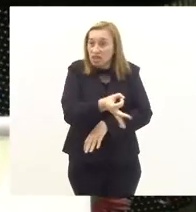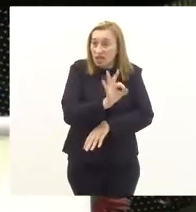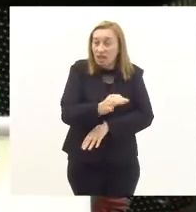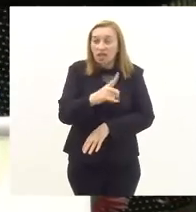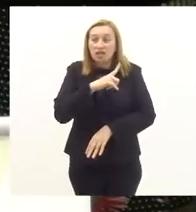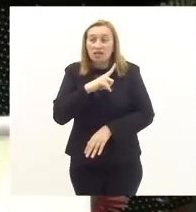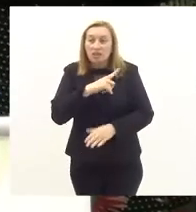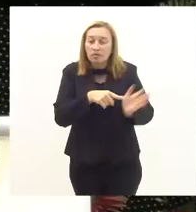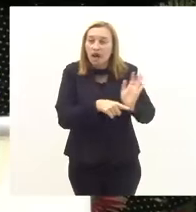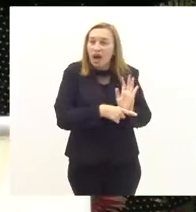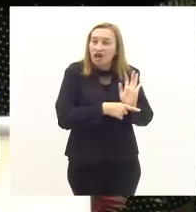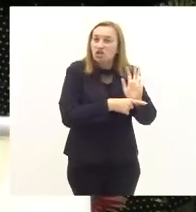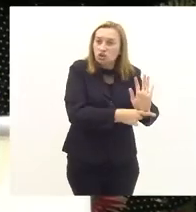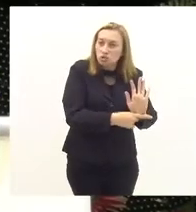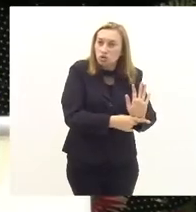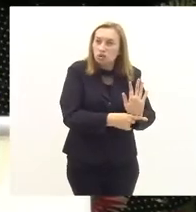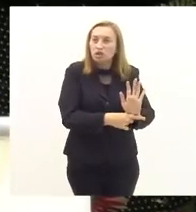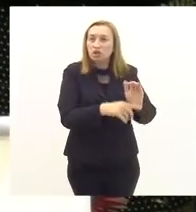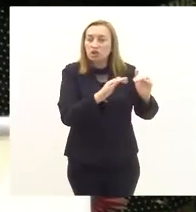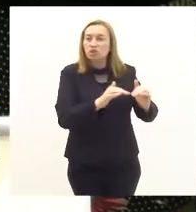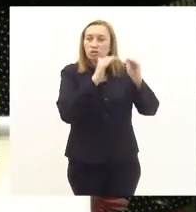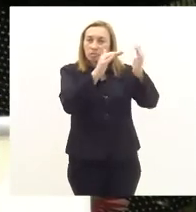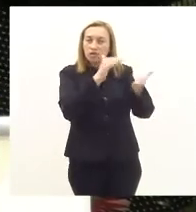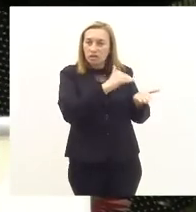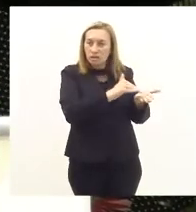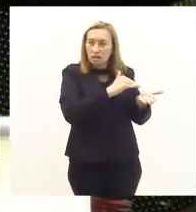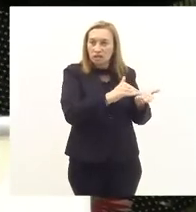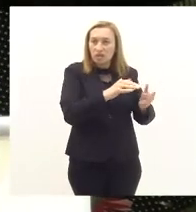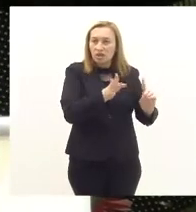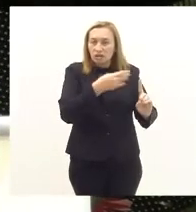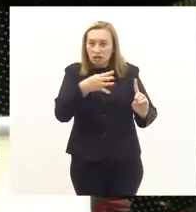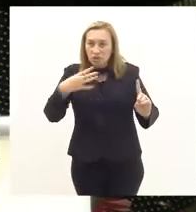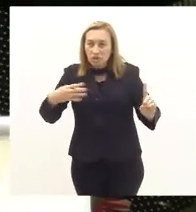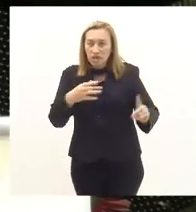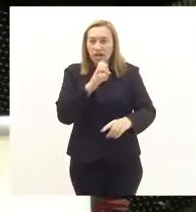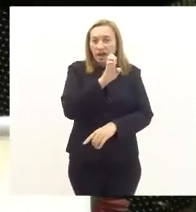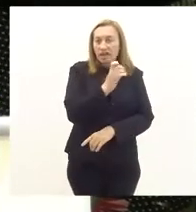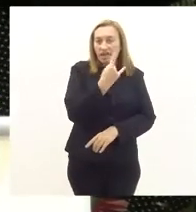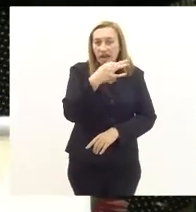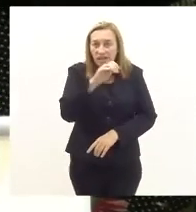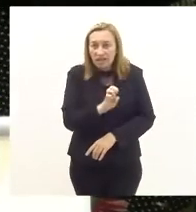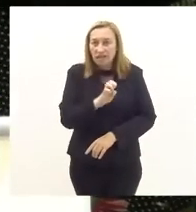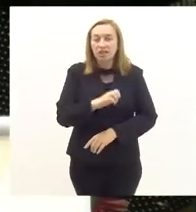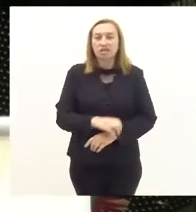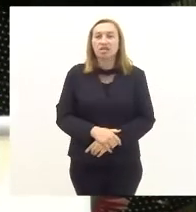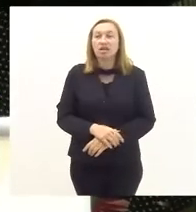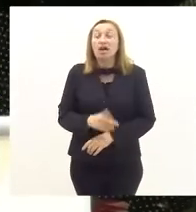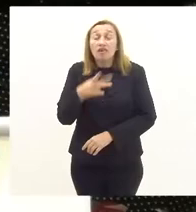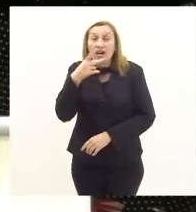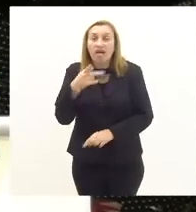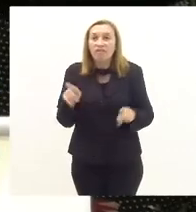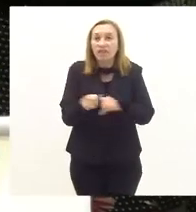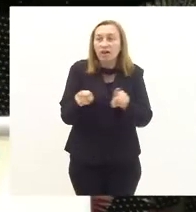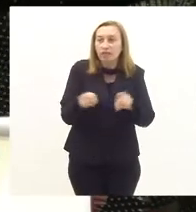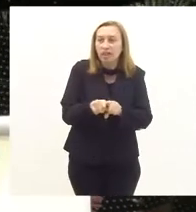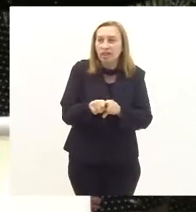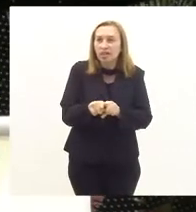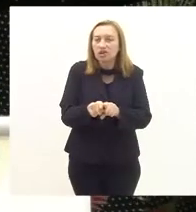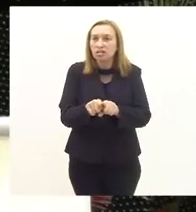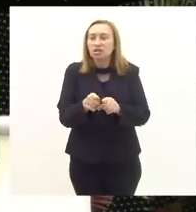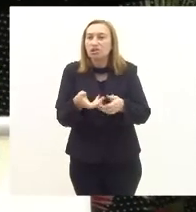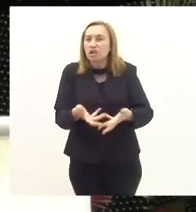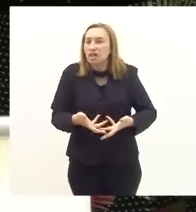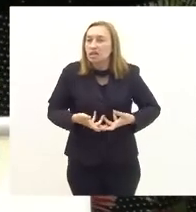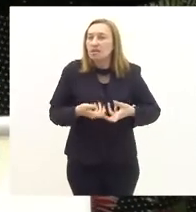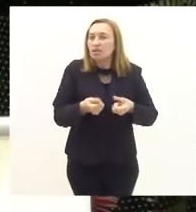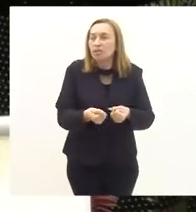a ajuda da Superintendência Rio Sem LGBTfobia, na pessoa do Hernani. Né? Dizer também que estive acolhida